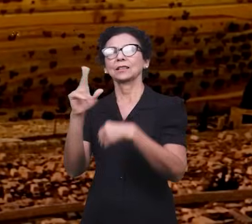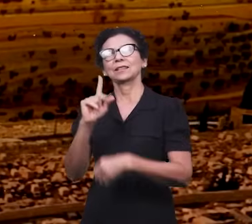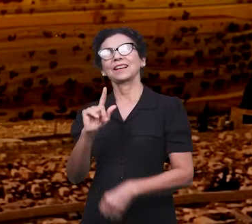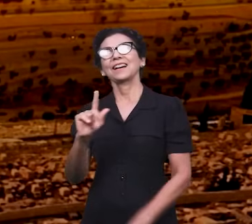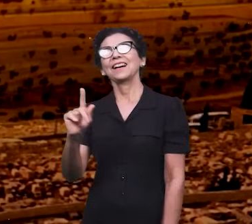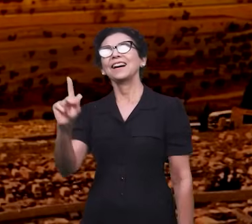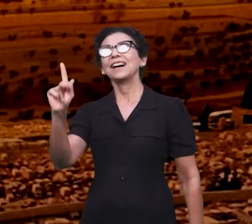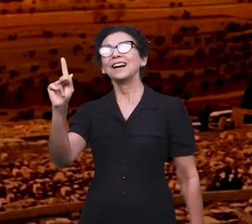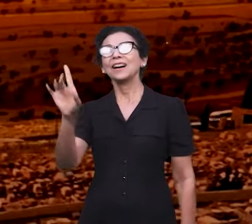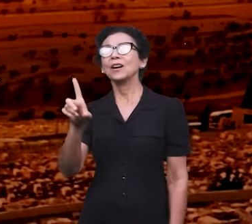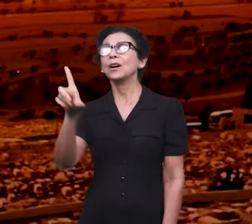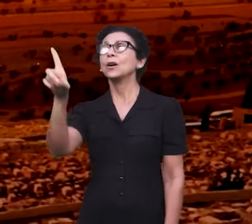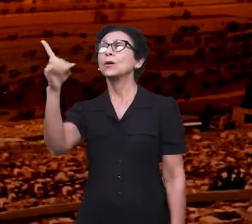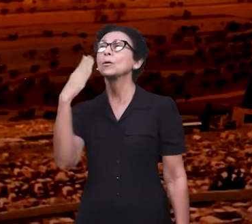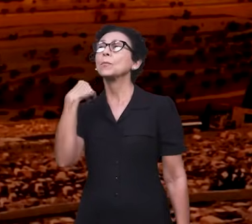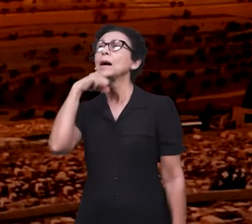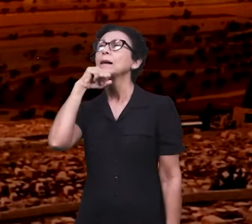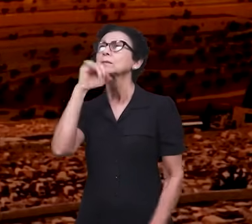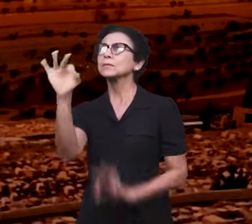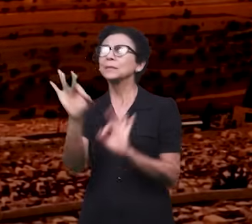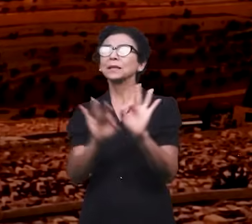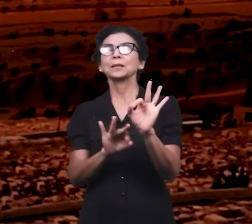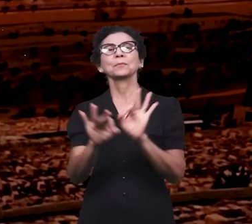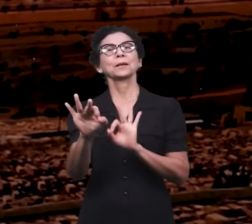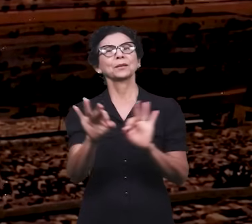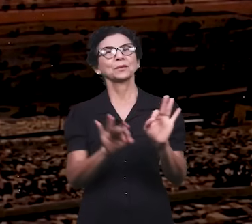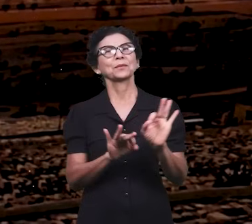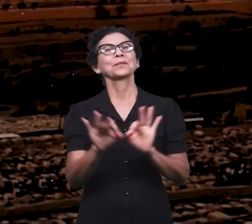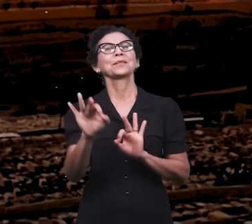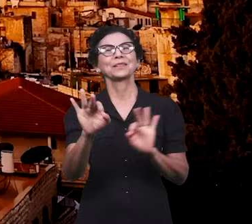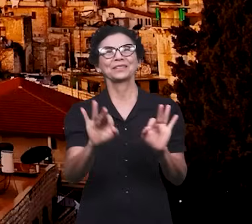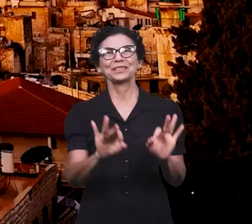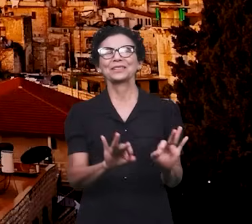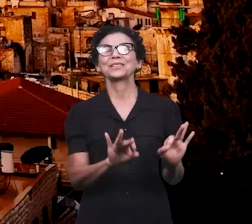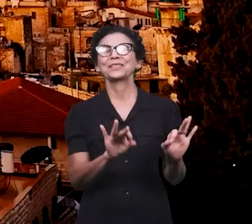cidade eterna que o Pai nos